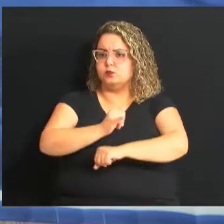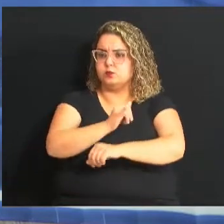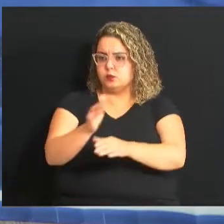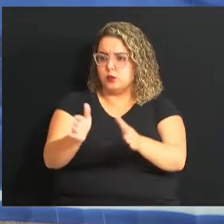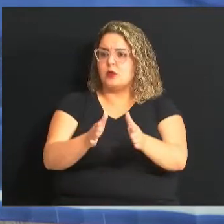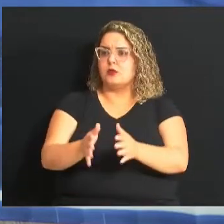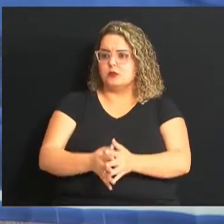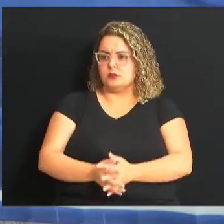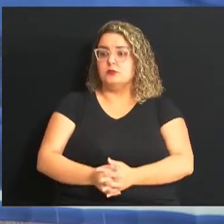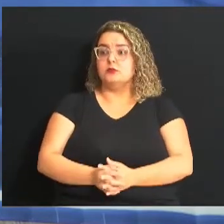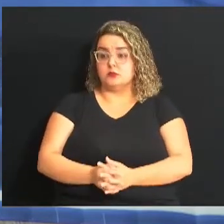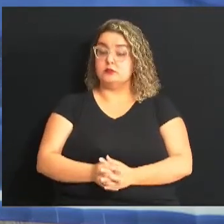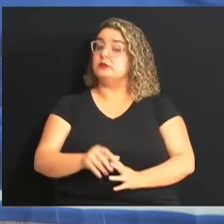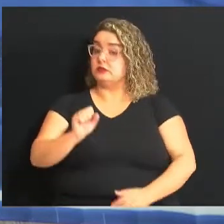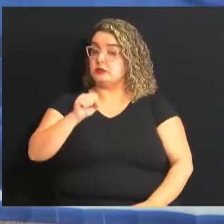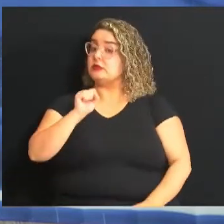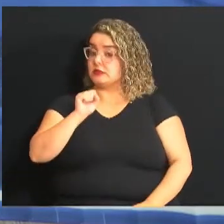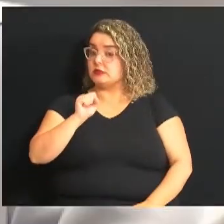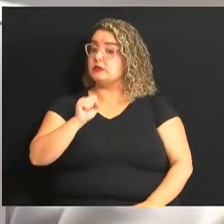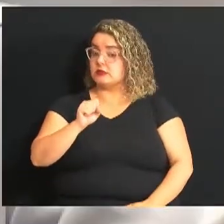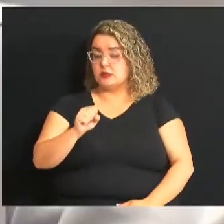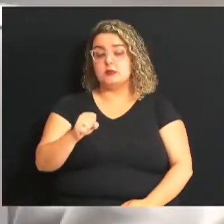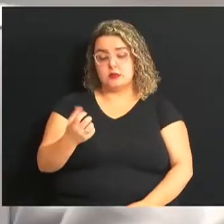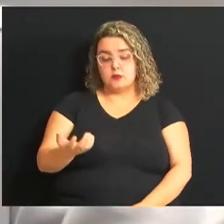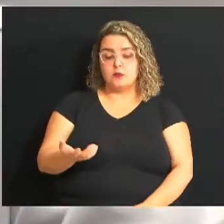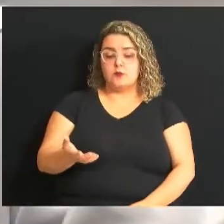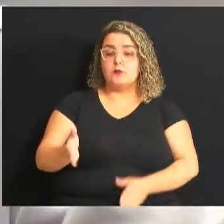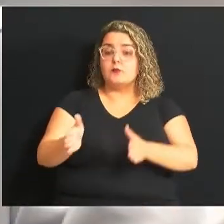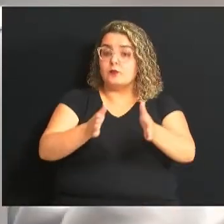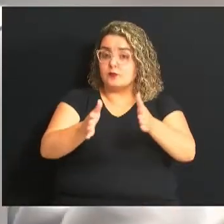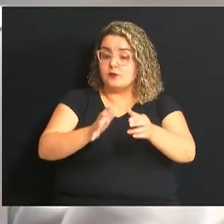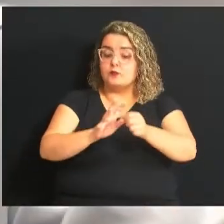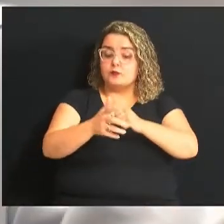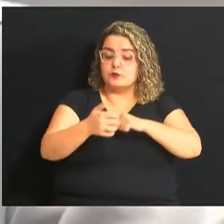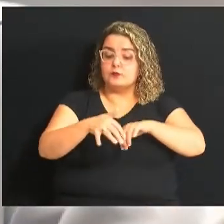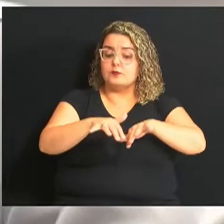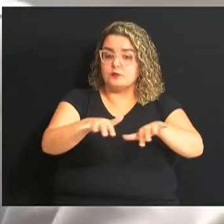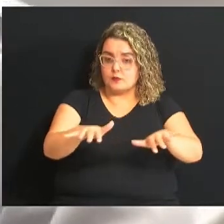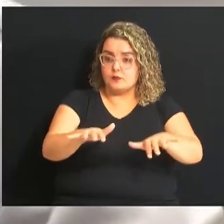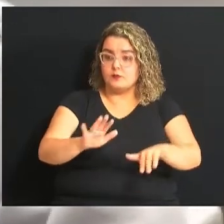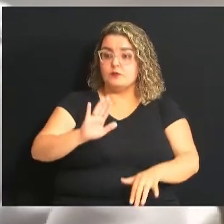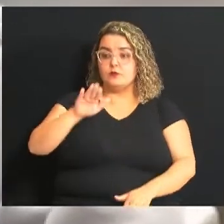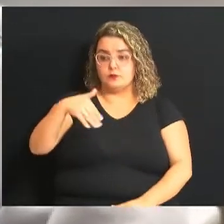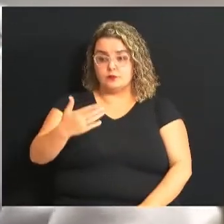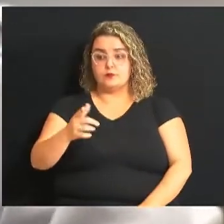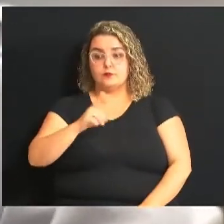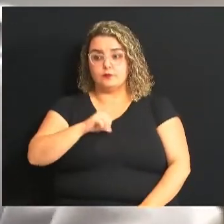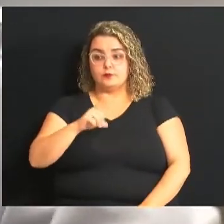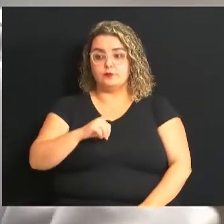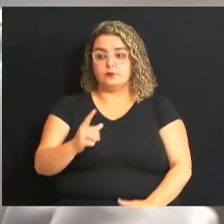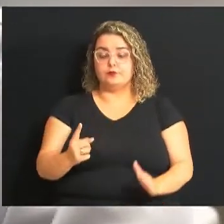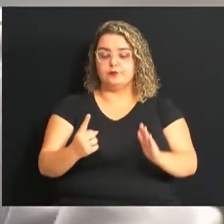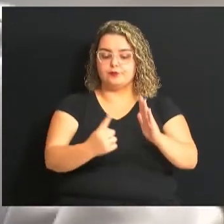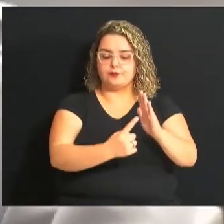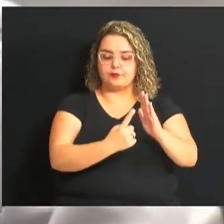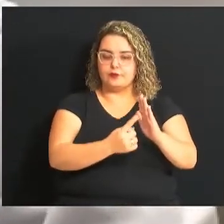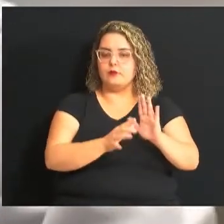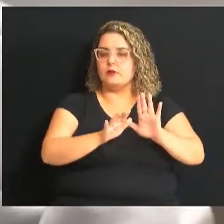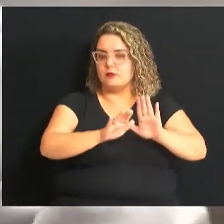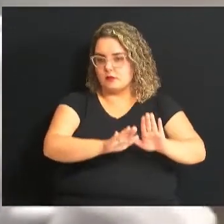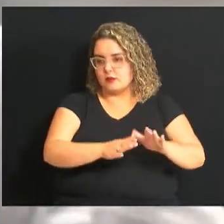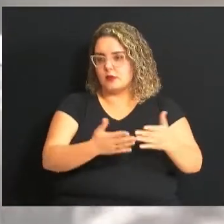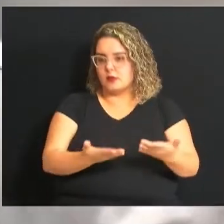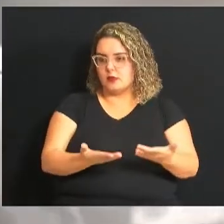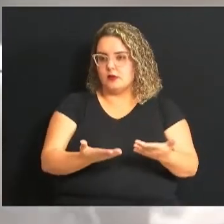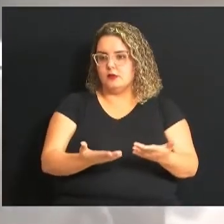período? Sim. No período da pandemia, quando houve aquela reclusão, ou você não